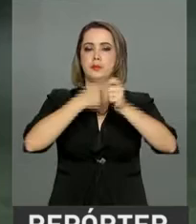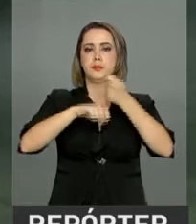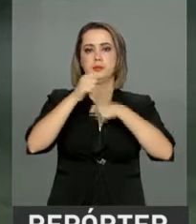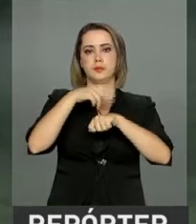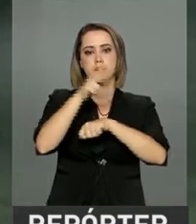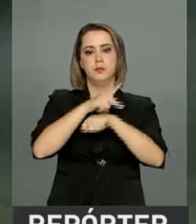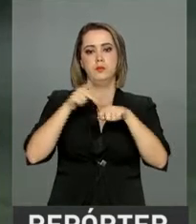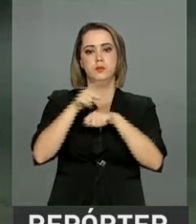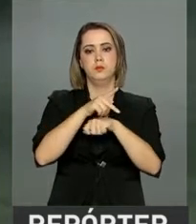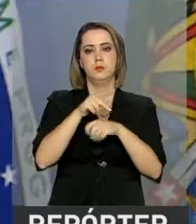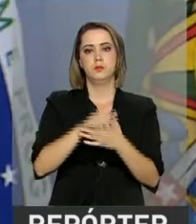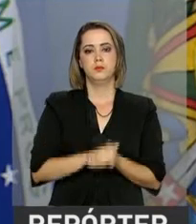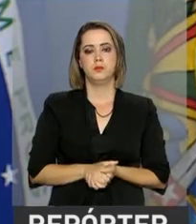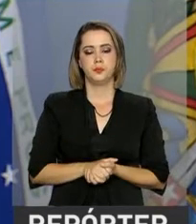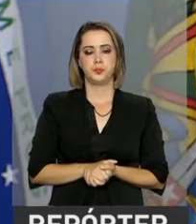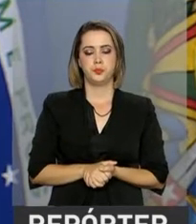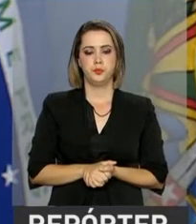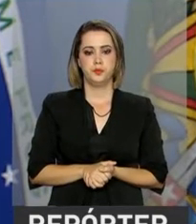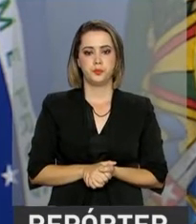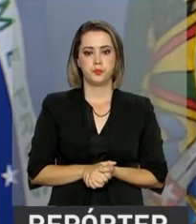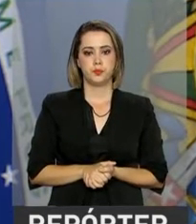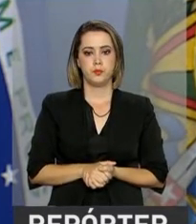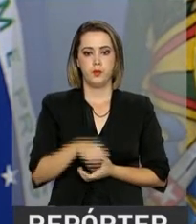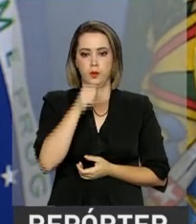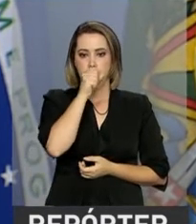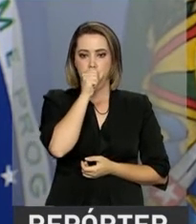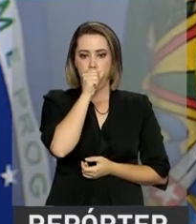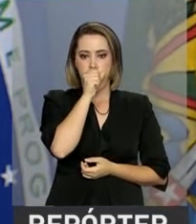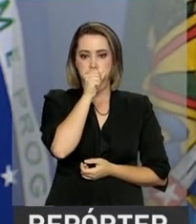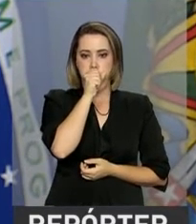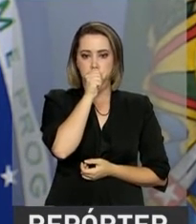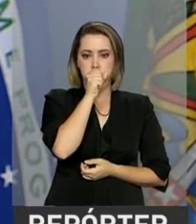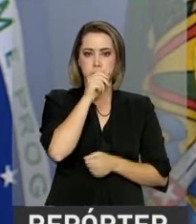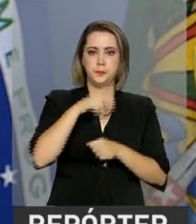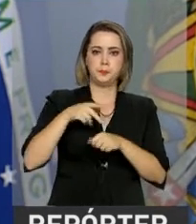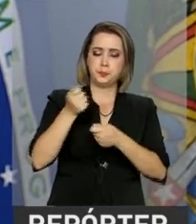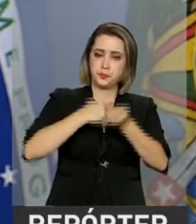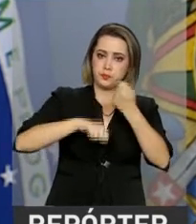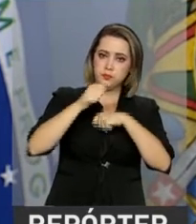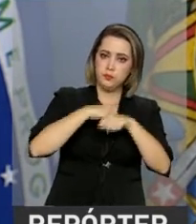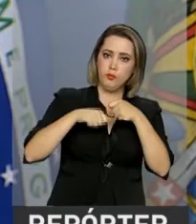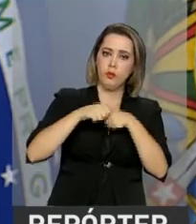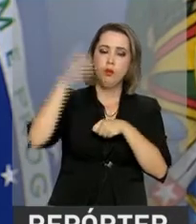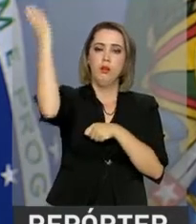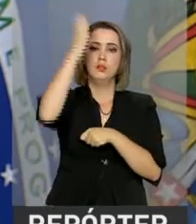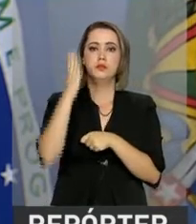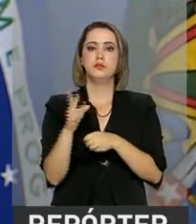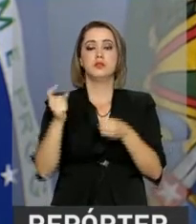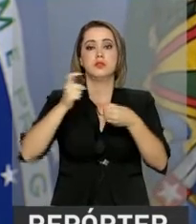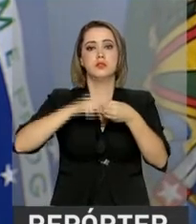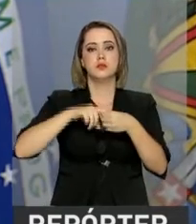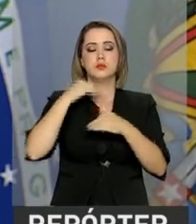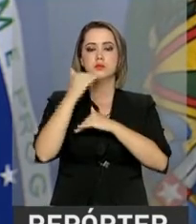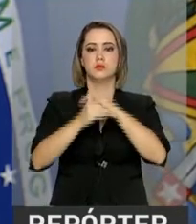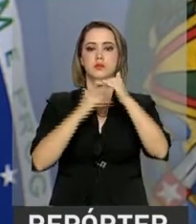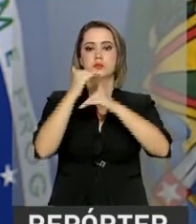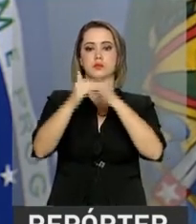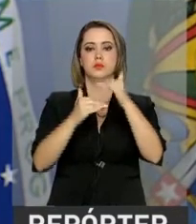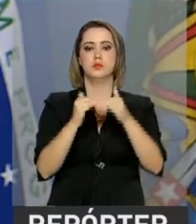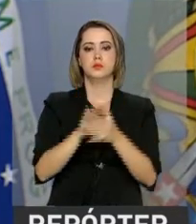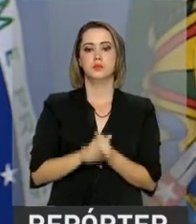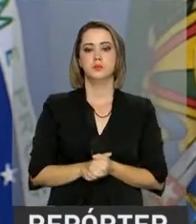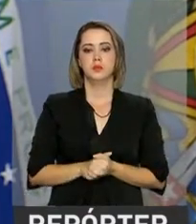país a economia brasileira volta a crescer